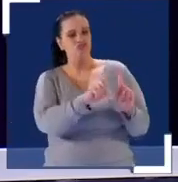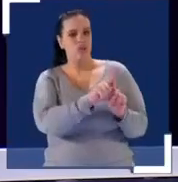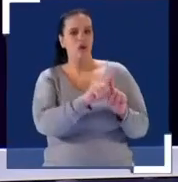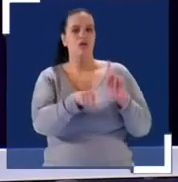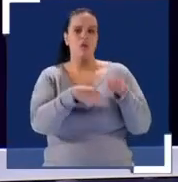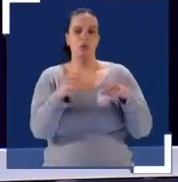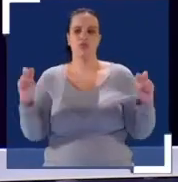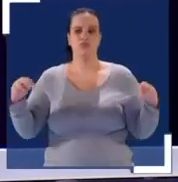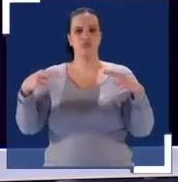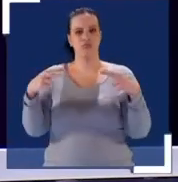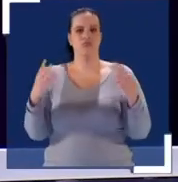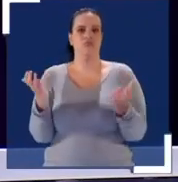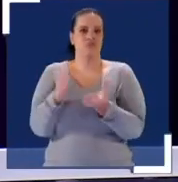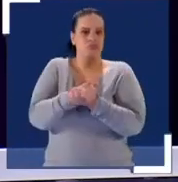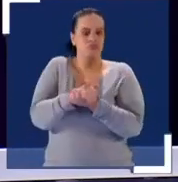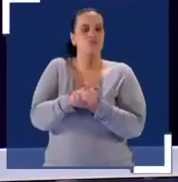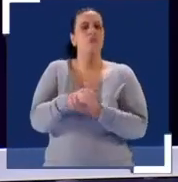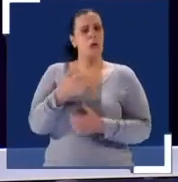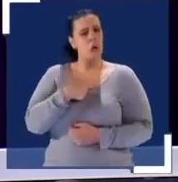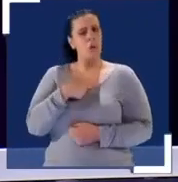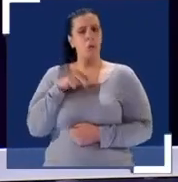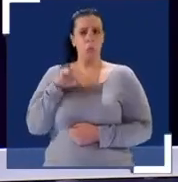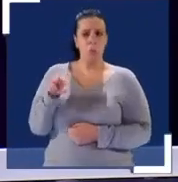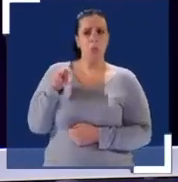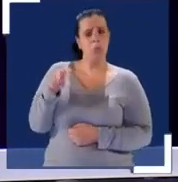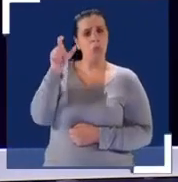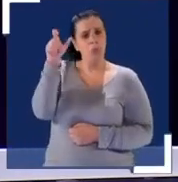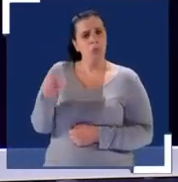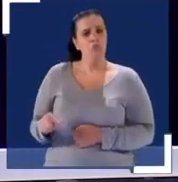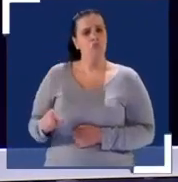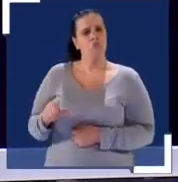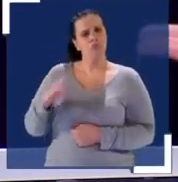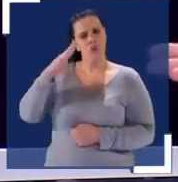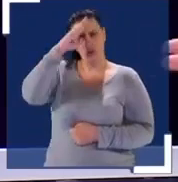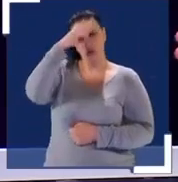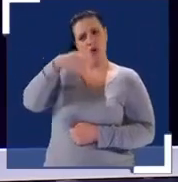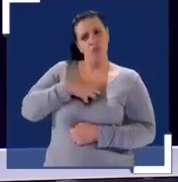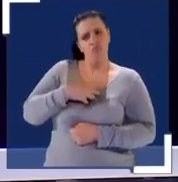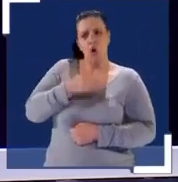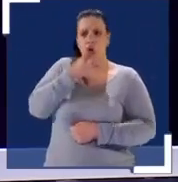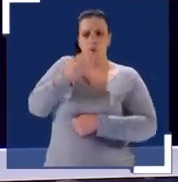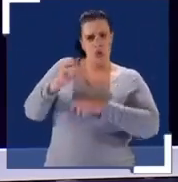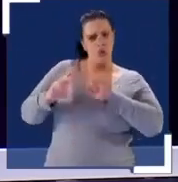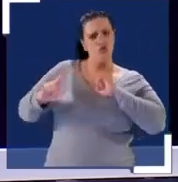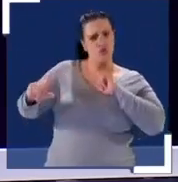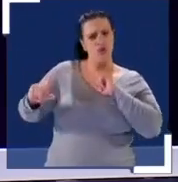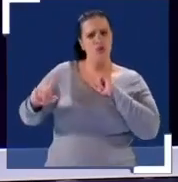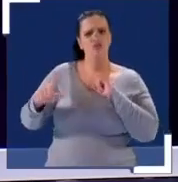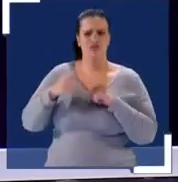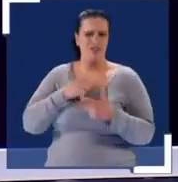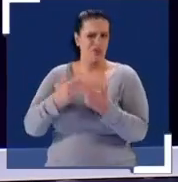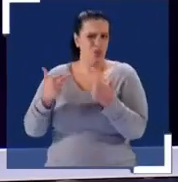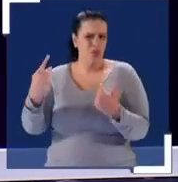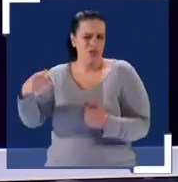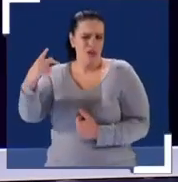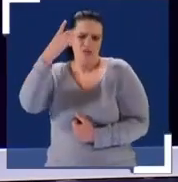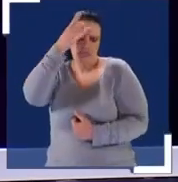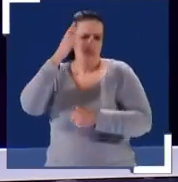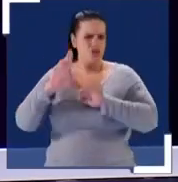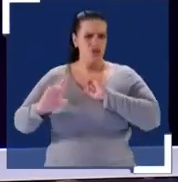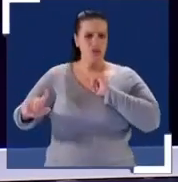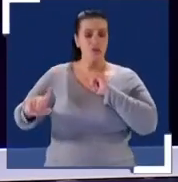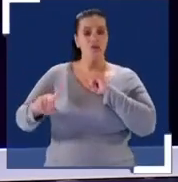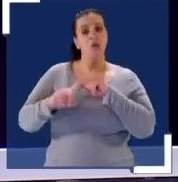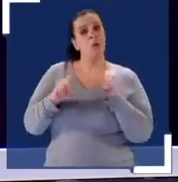conheceram, casaram. Eu sempre achei que ele tivesse ideias diferentes das minhas. Muitas das ideias são diferentes da minha.